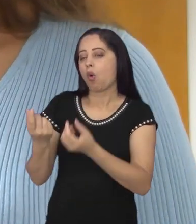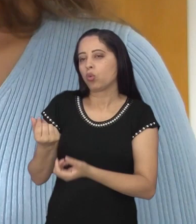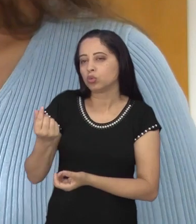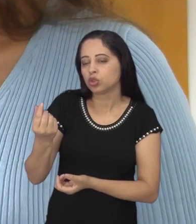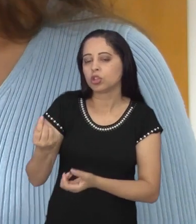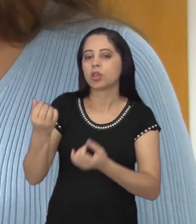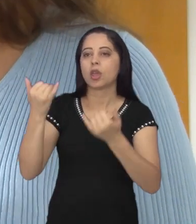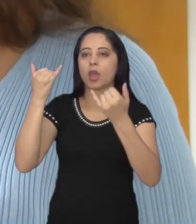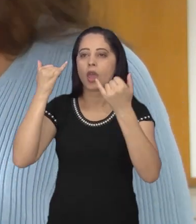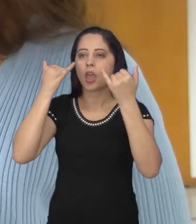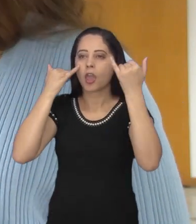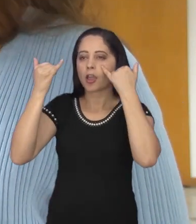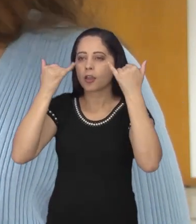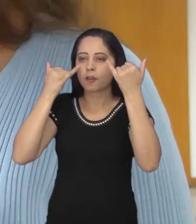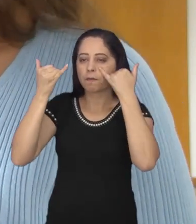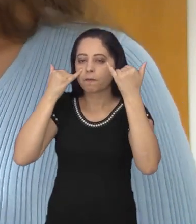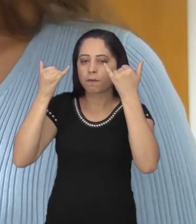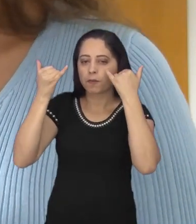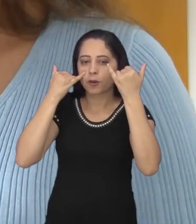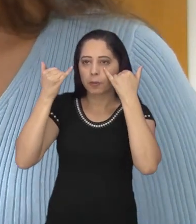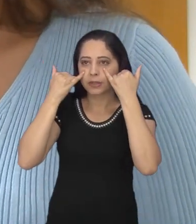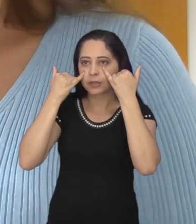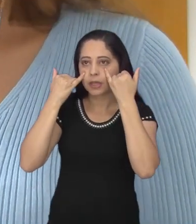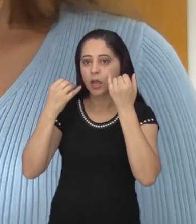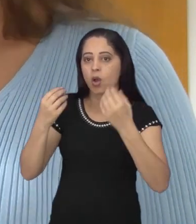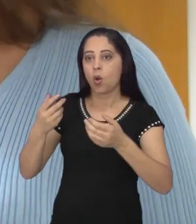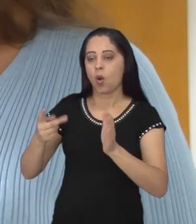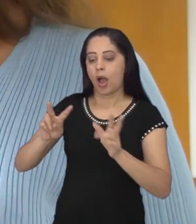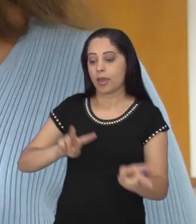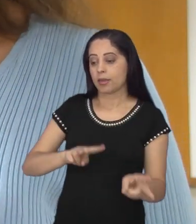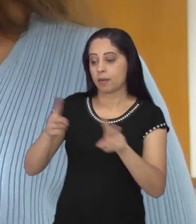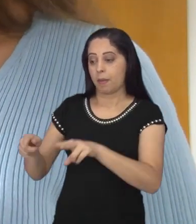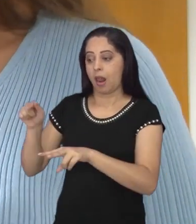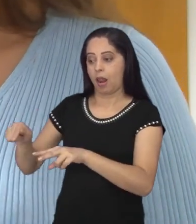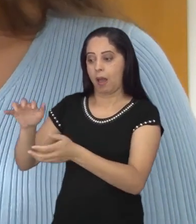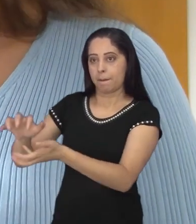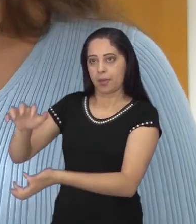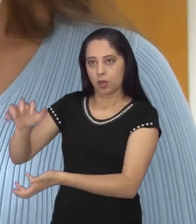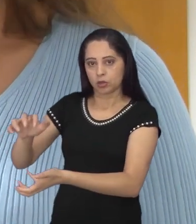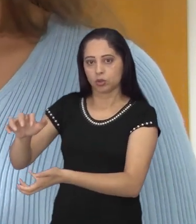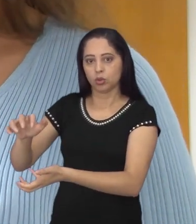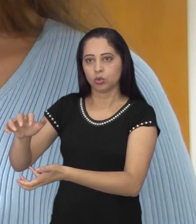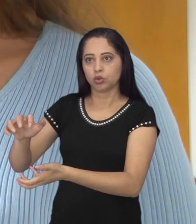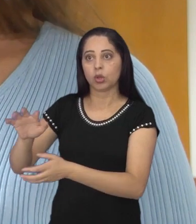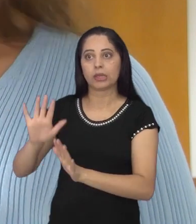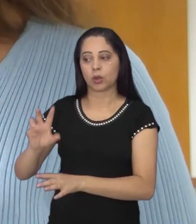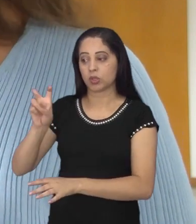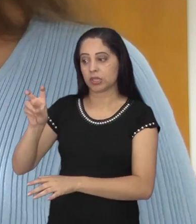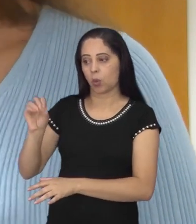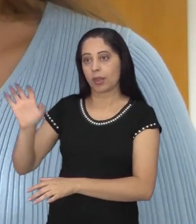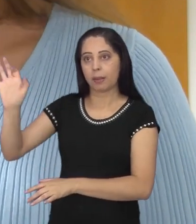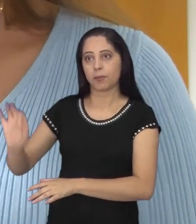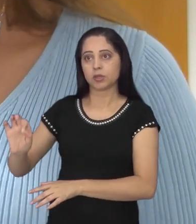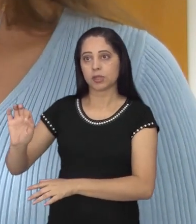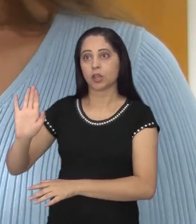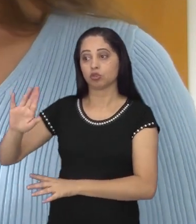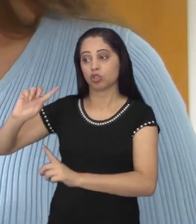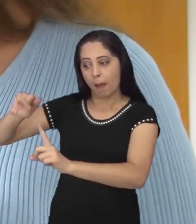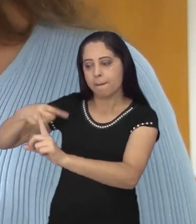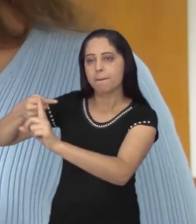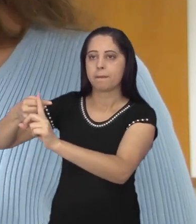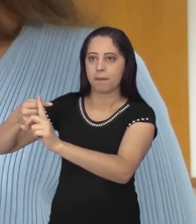temos é que as declarações e os valores para os idosos, a gente teve um aumento considerável de praticamente